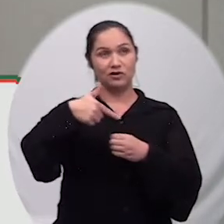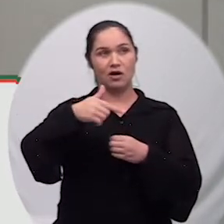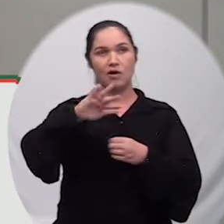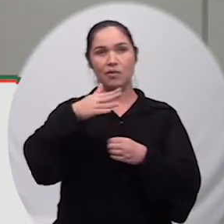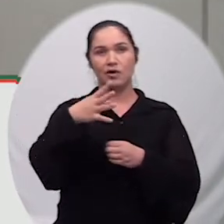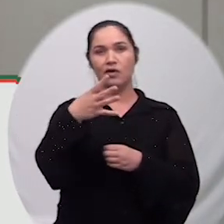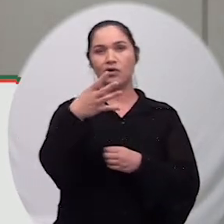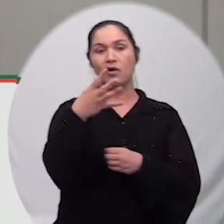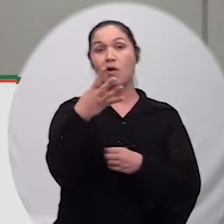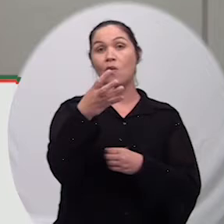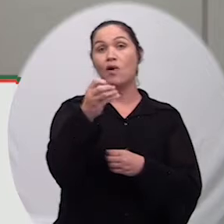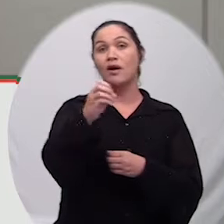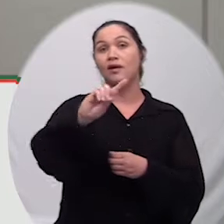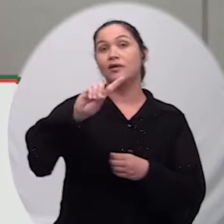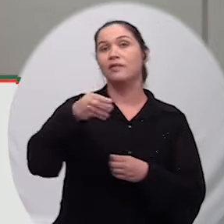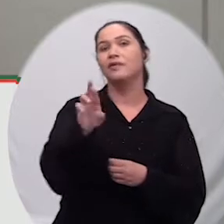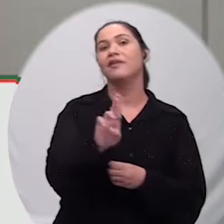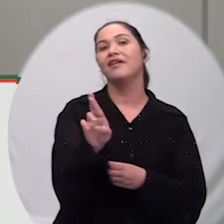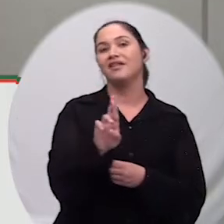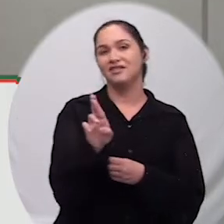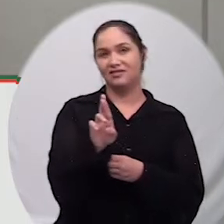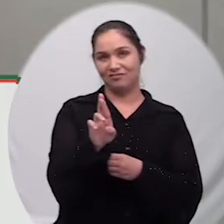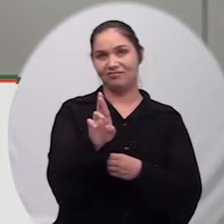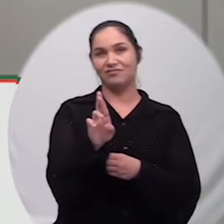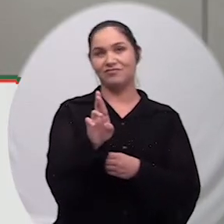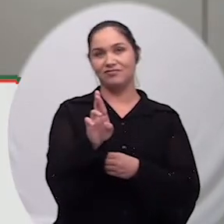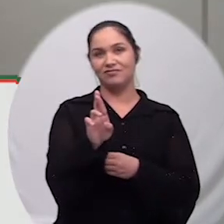minutos que o posto ali teve